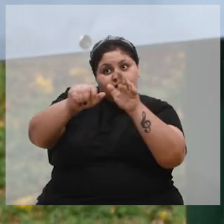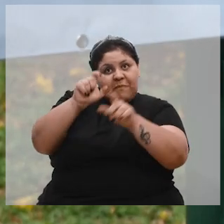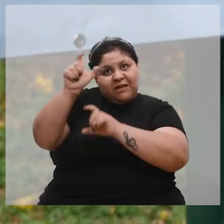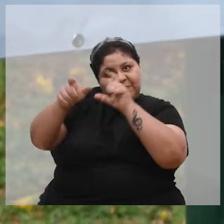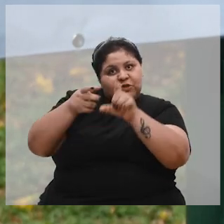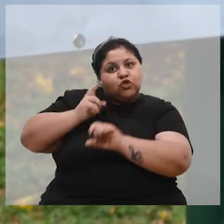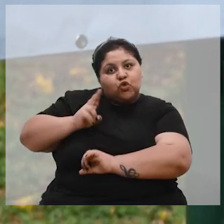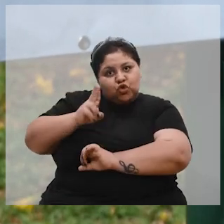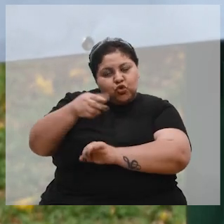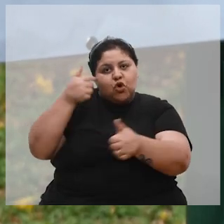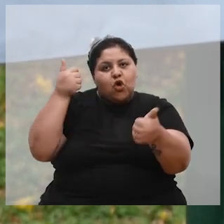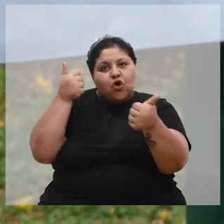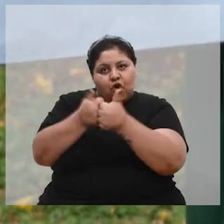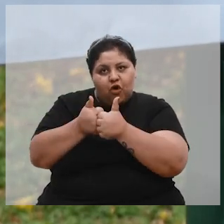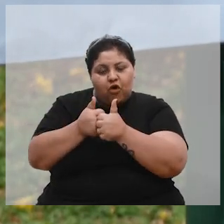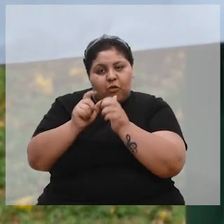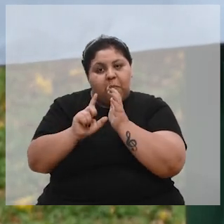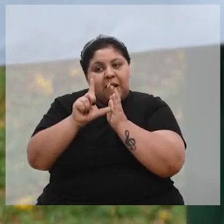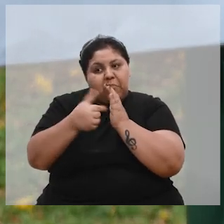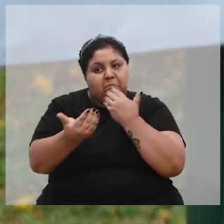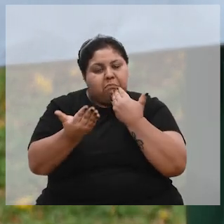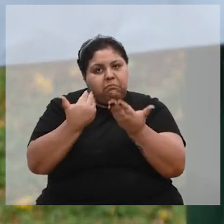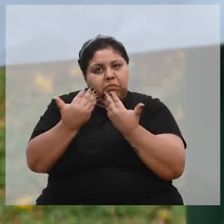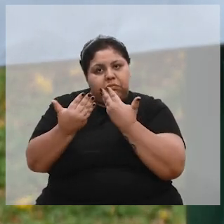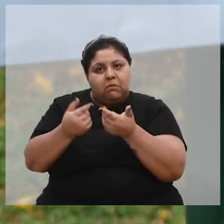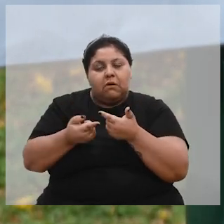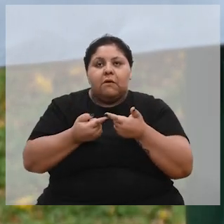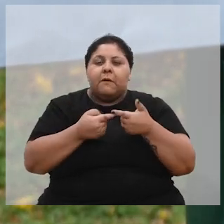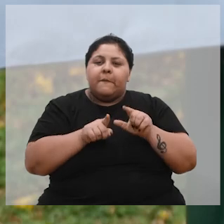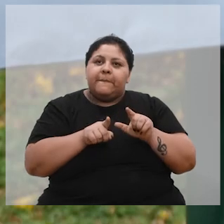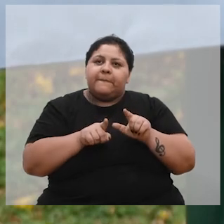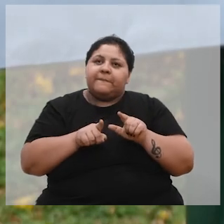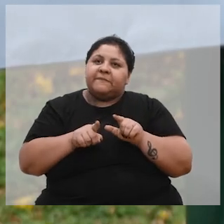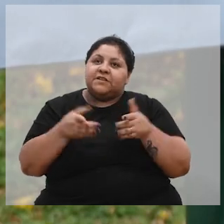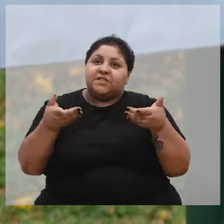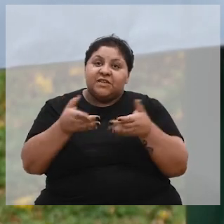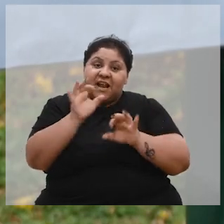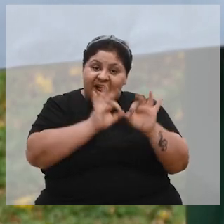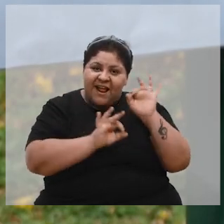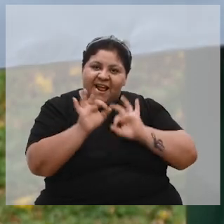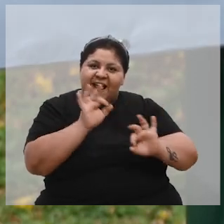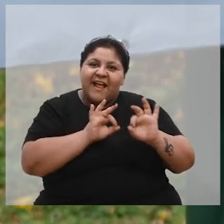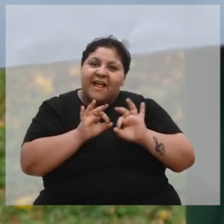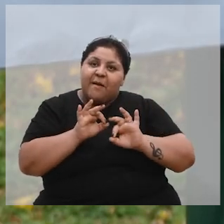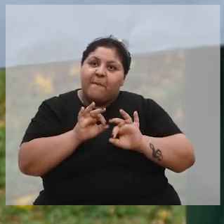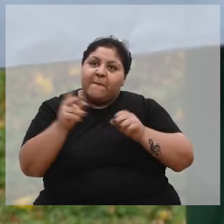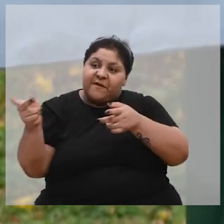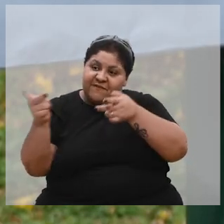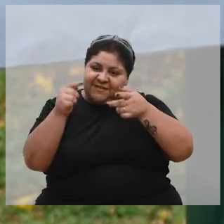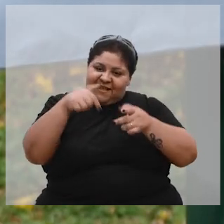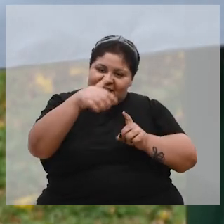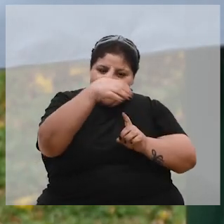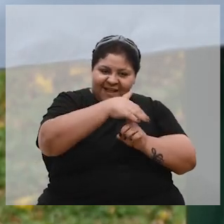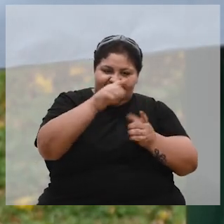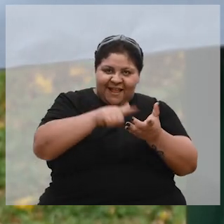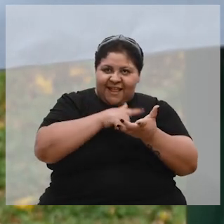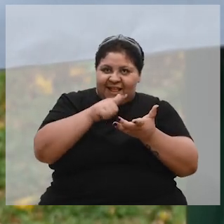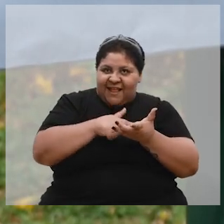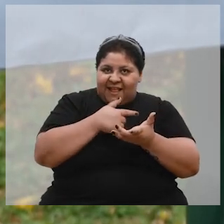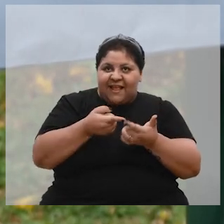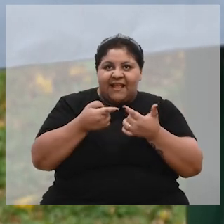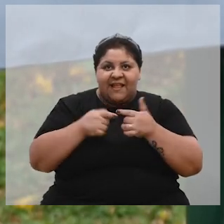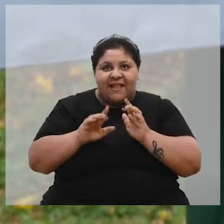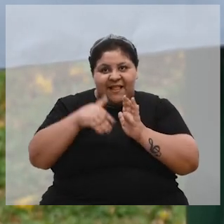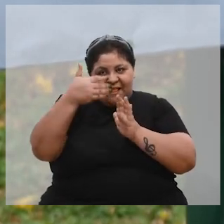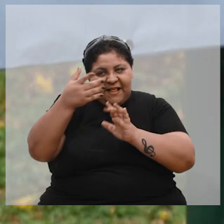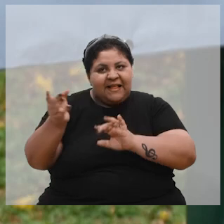vamos convidar as pessoas que continuem conosco para a sequência do bate-papo, mas como já se organizem para virem à feira, não só